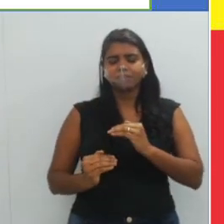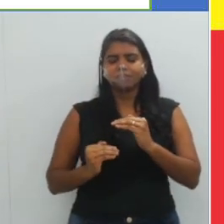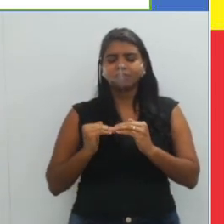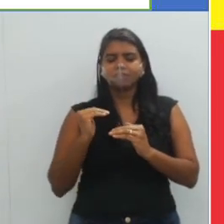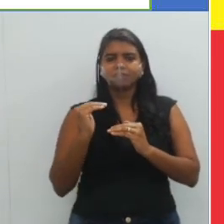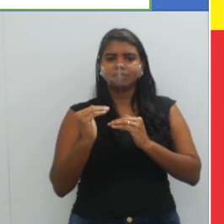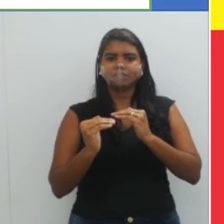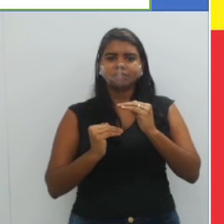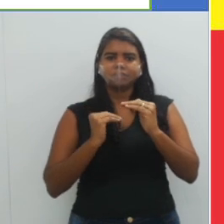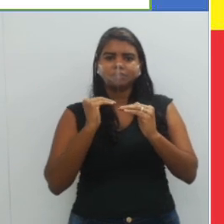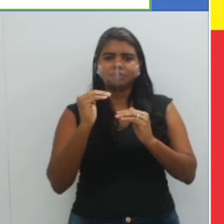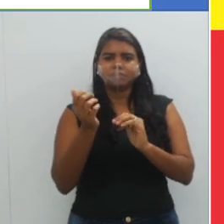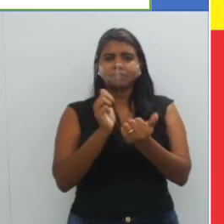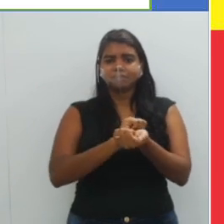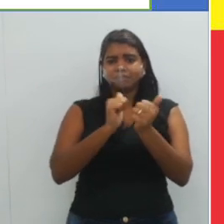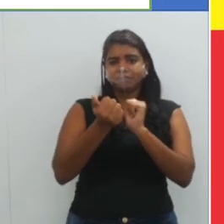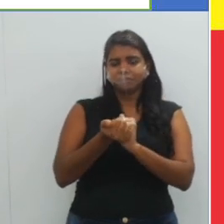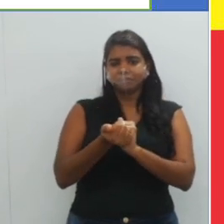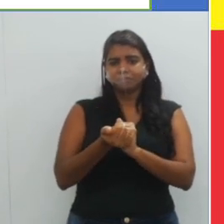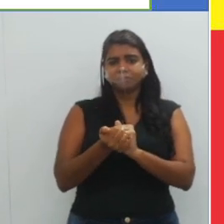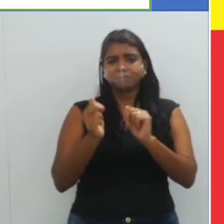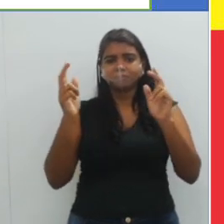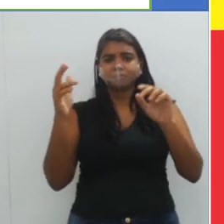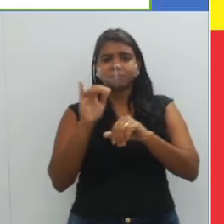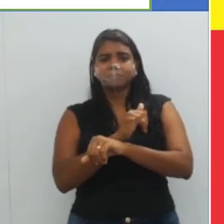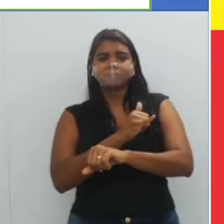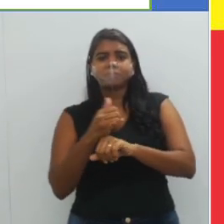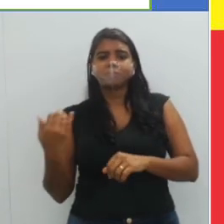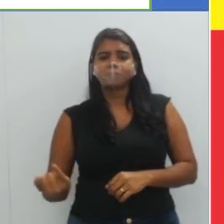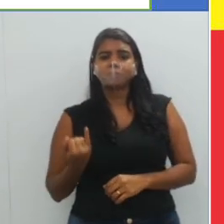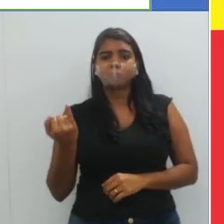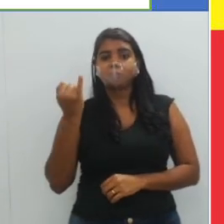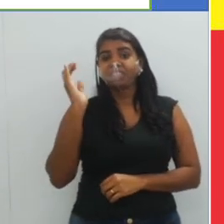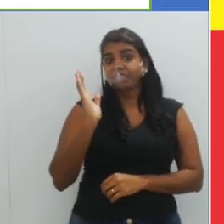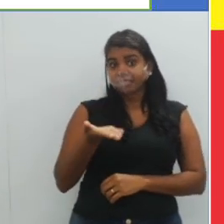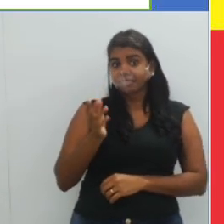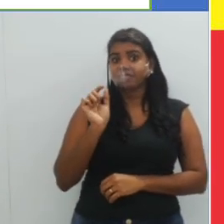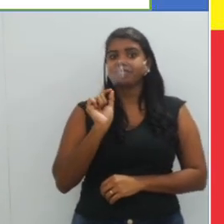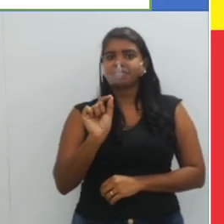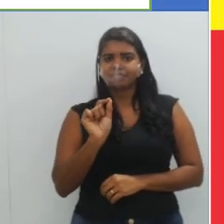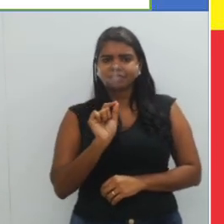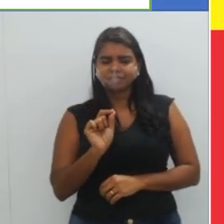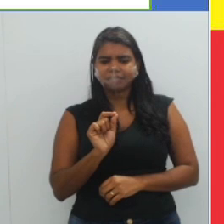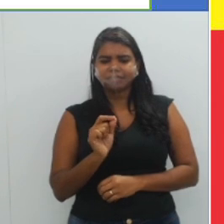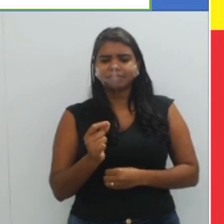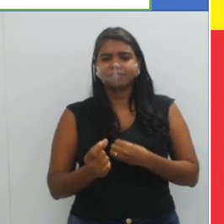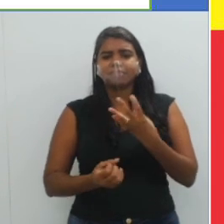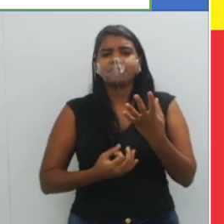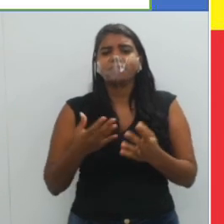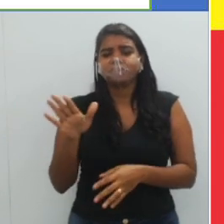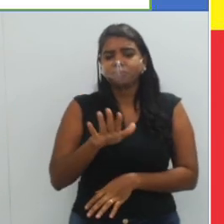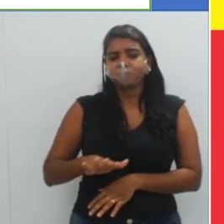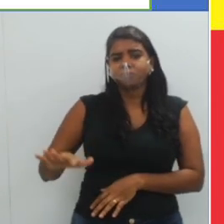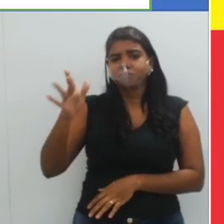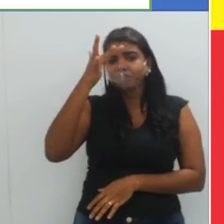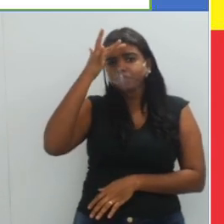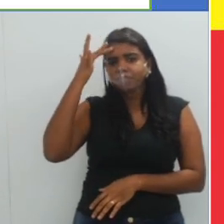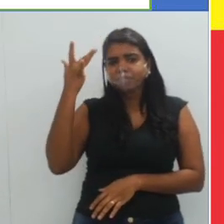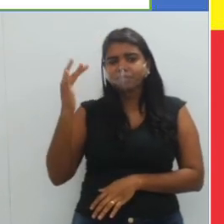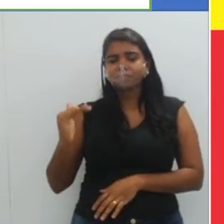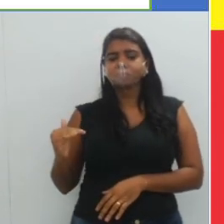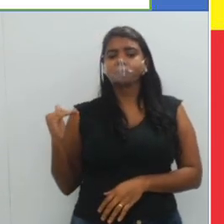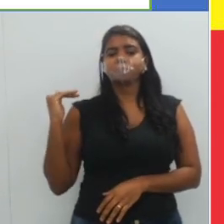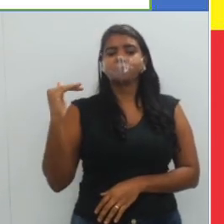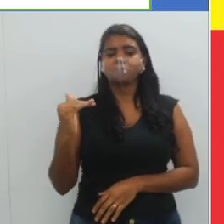o desenvolvimento de habilidades e características importantes, já que elas estimulam as pessoas a